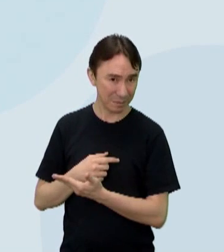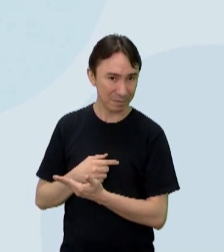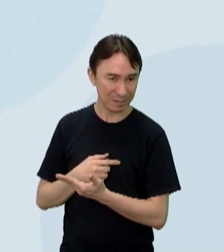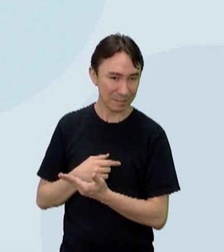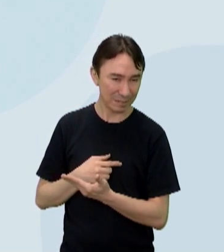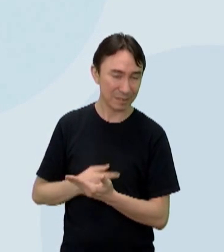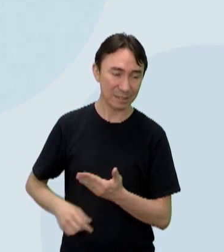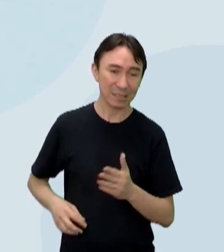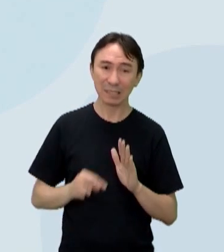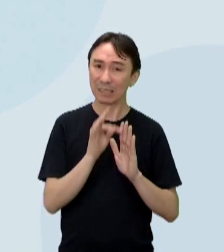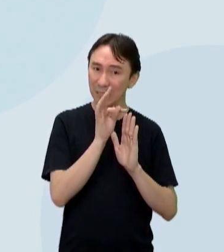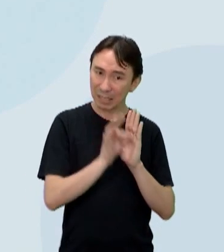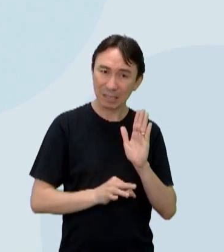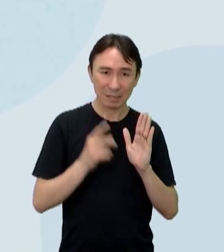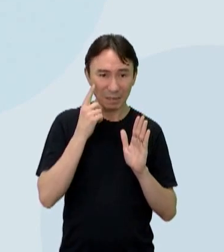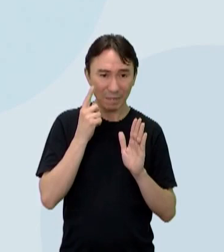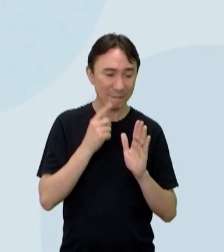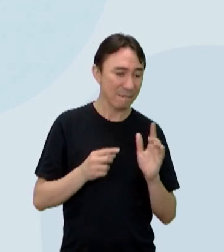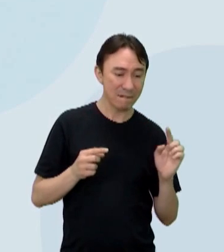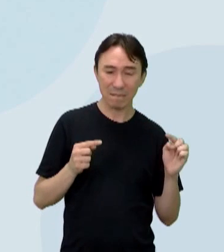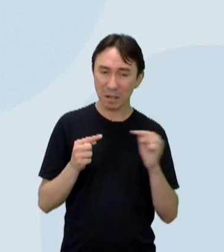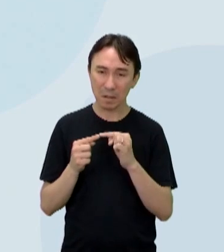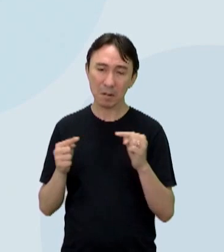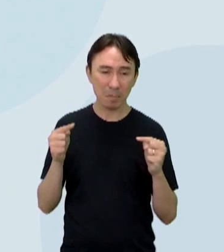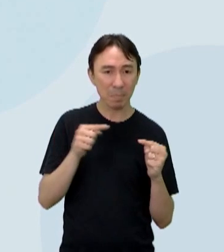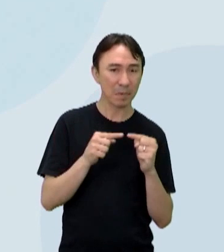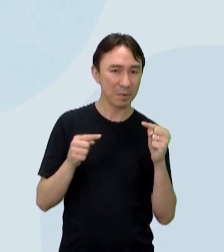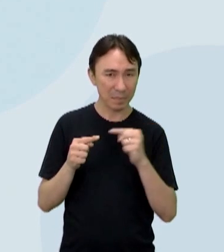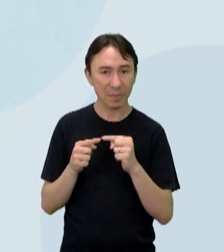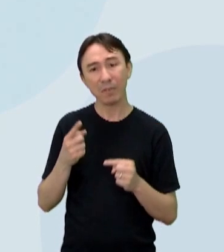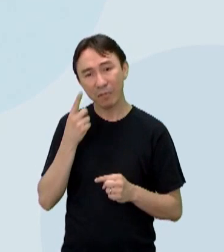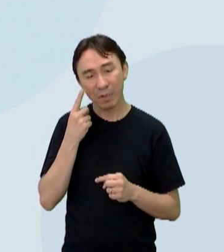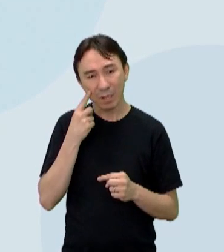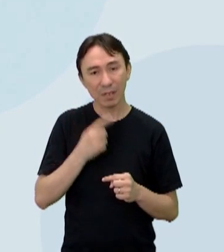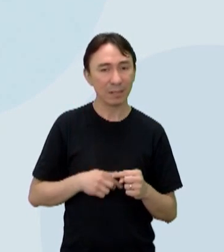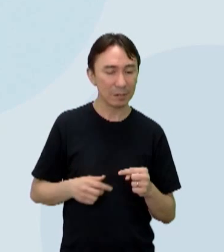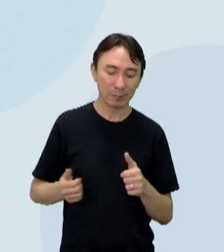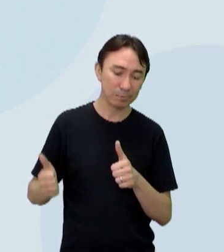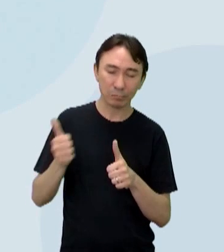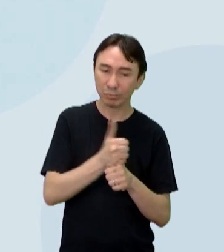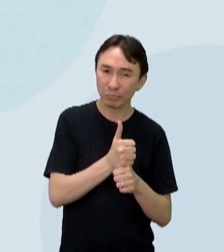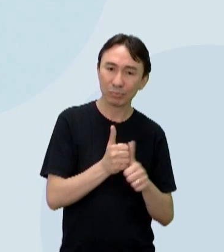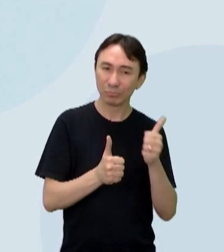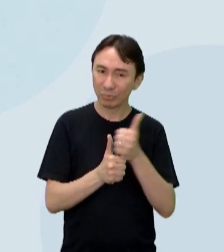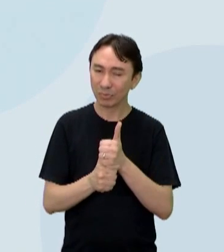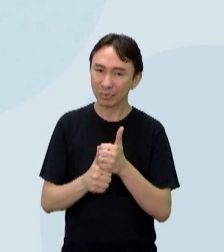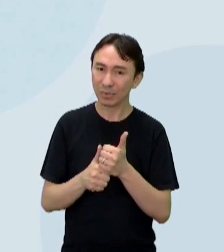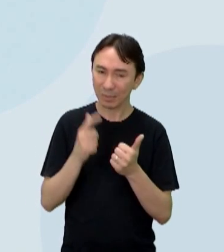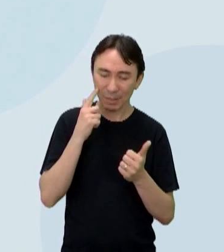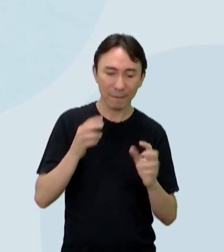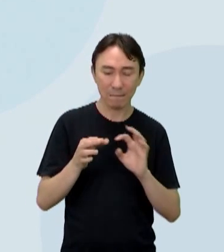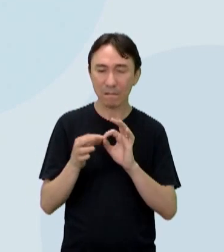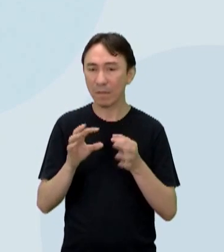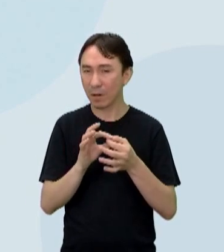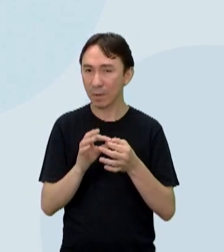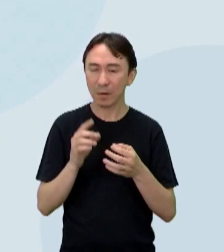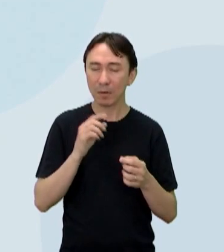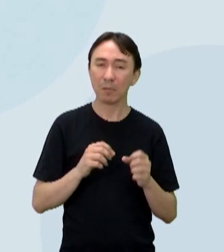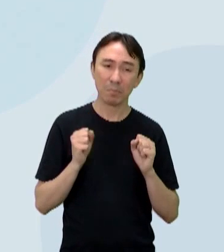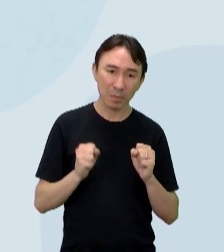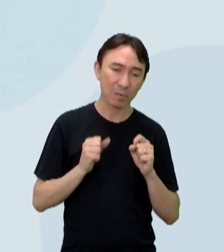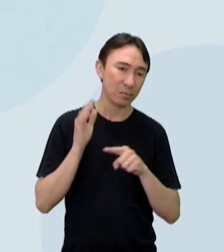texto, identificando repetições ou substituições que contribuem para a continuidade de um